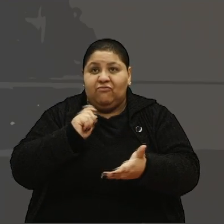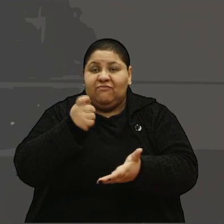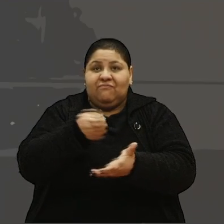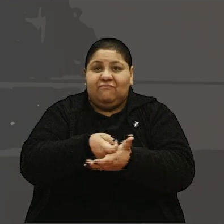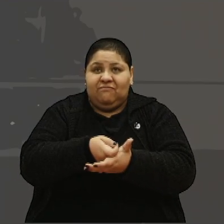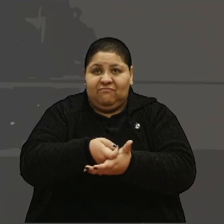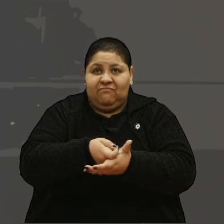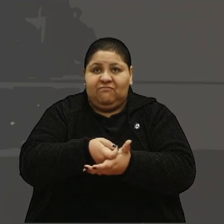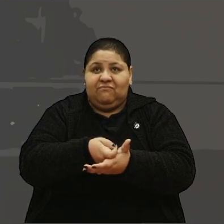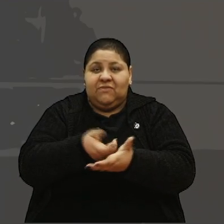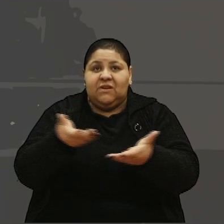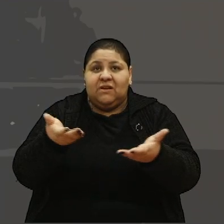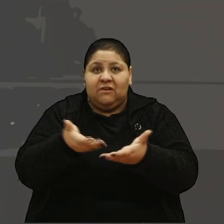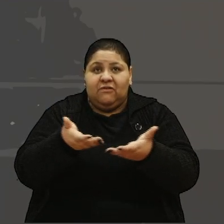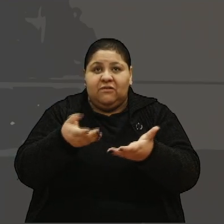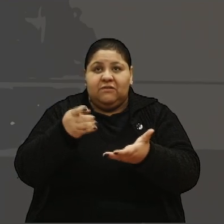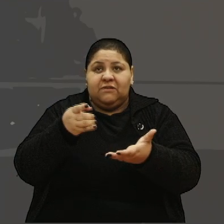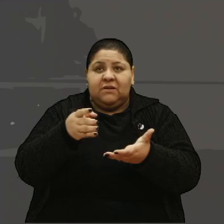E que sirva de lição.